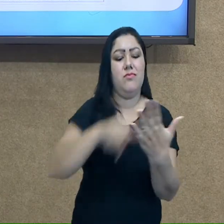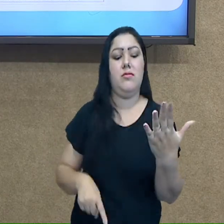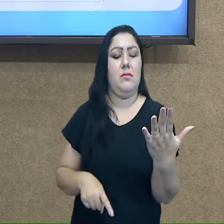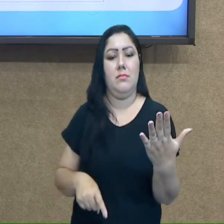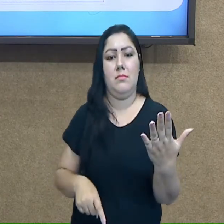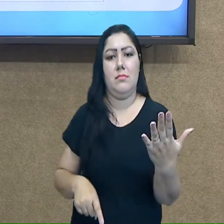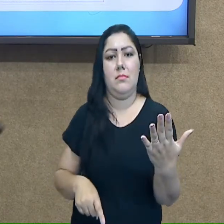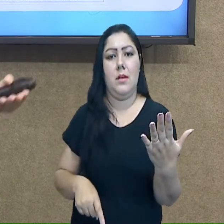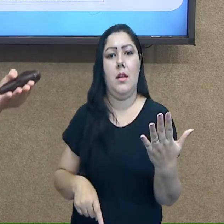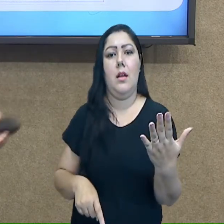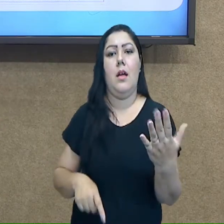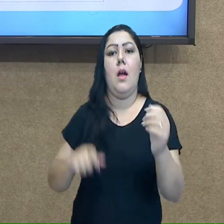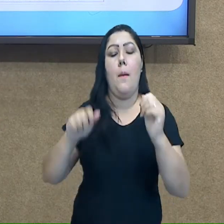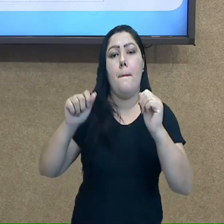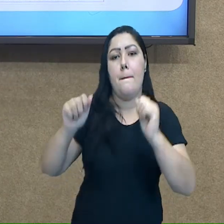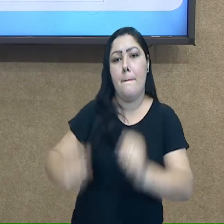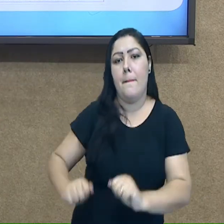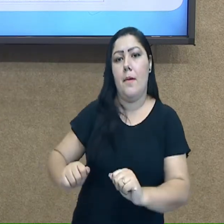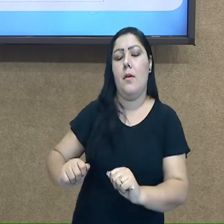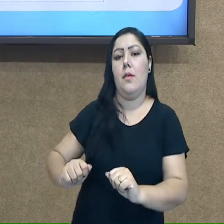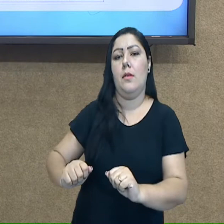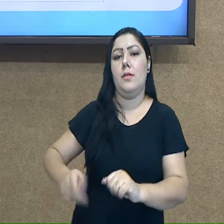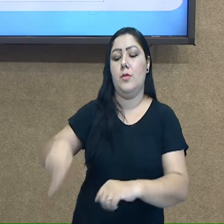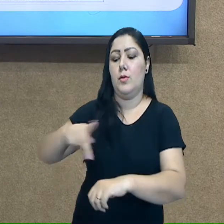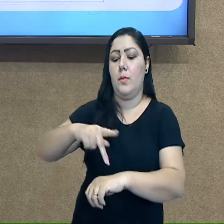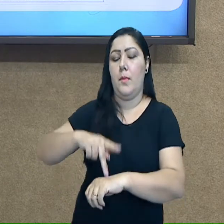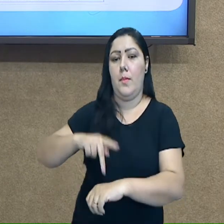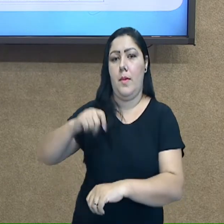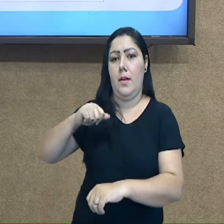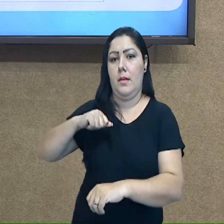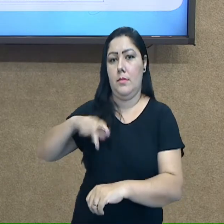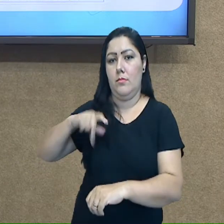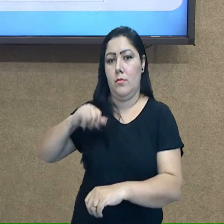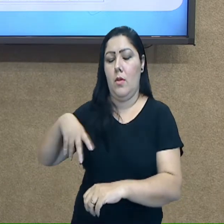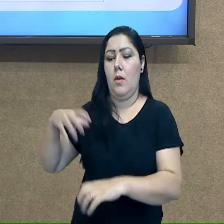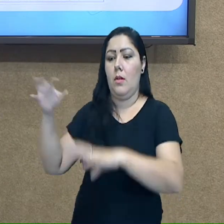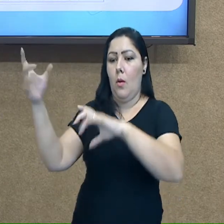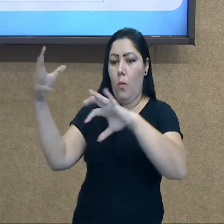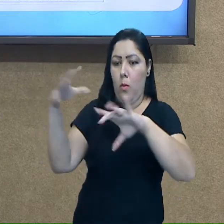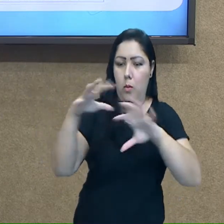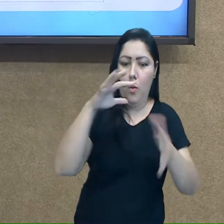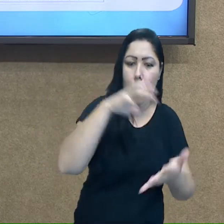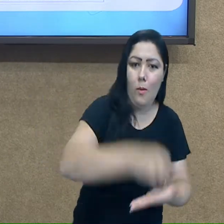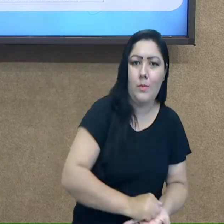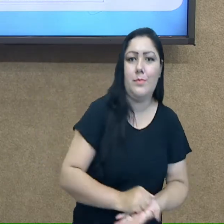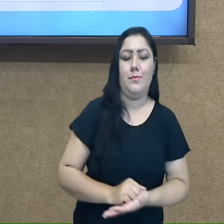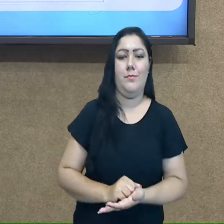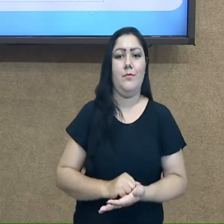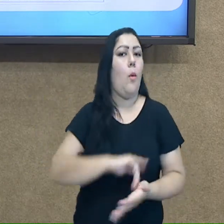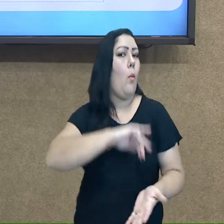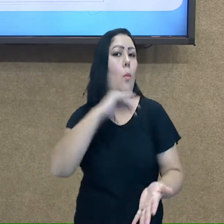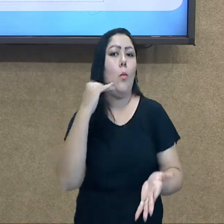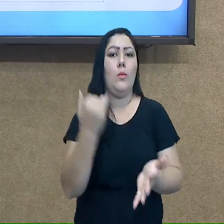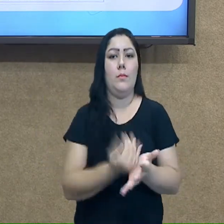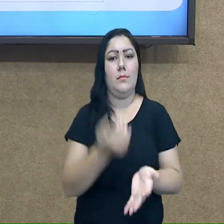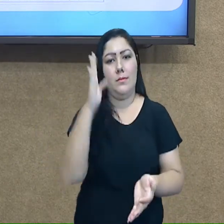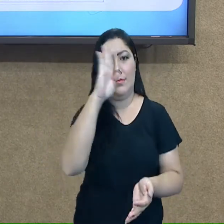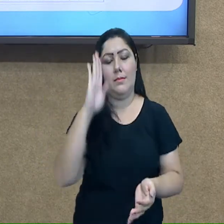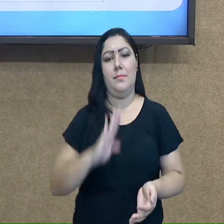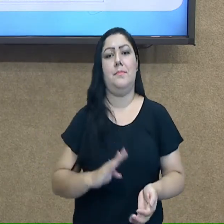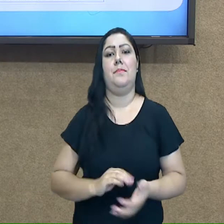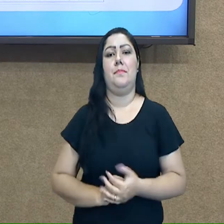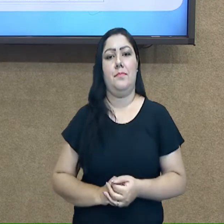portuguesa das terras espanholas. Dessa forma, o Brasil, como colônia portuguesa, teve o seu